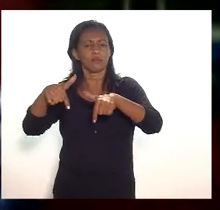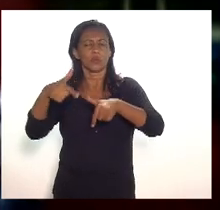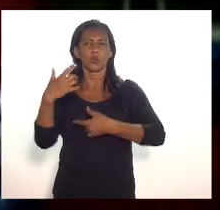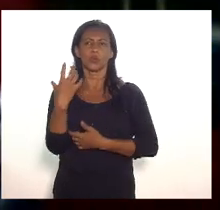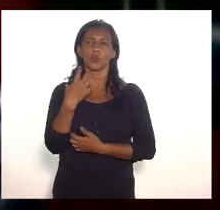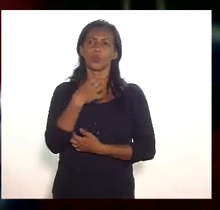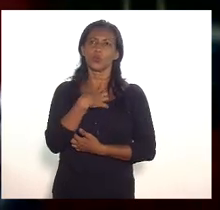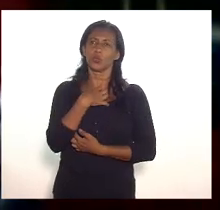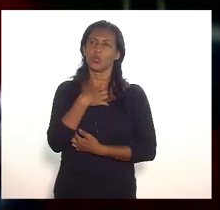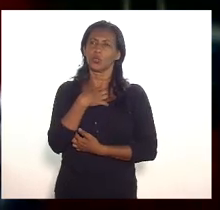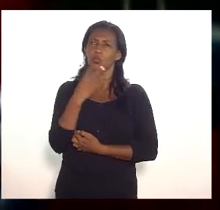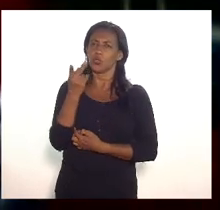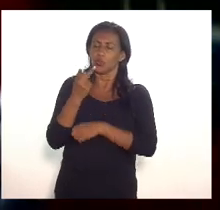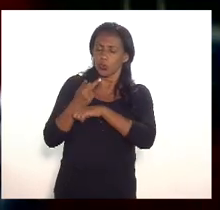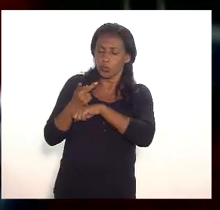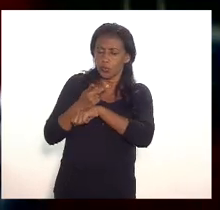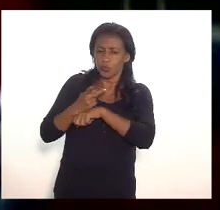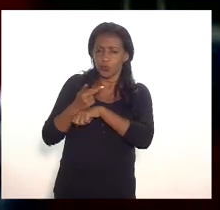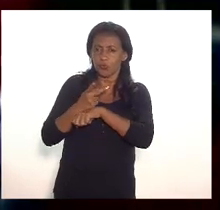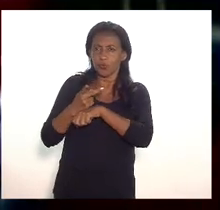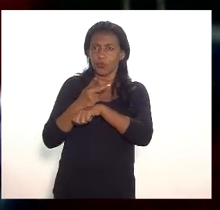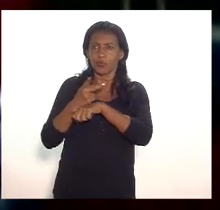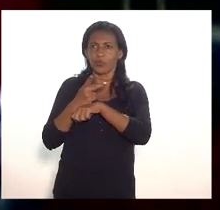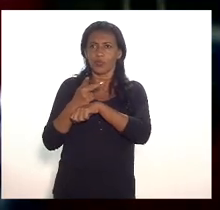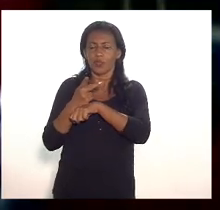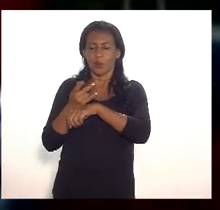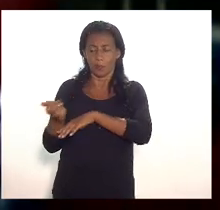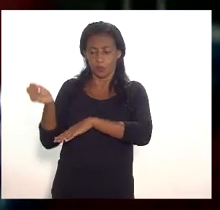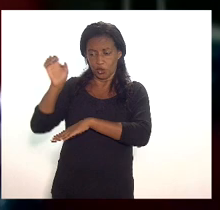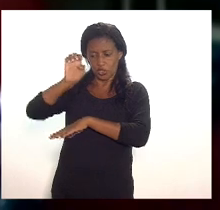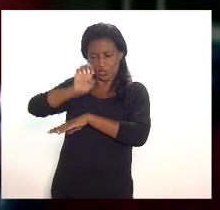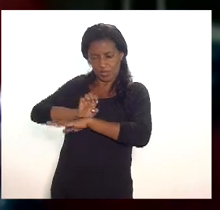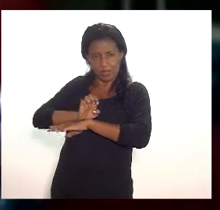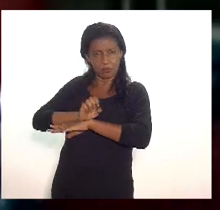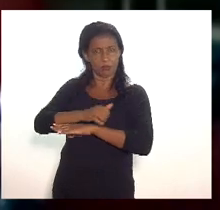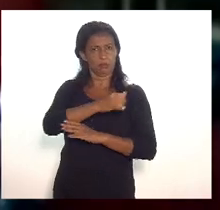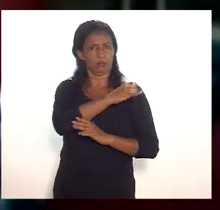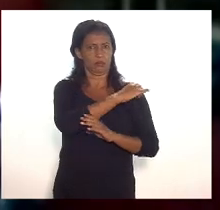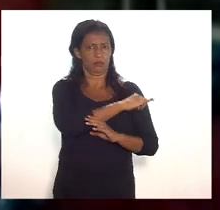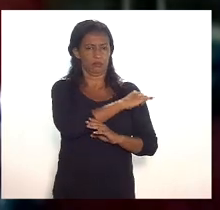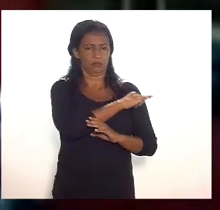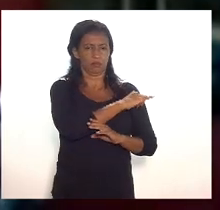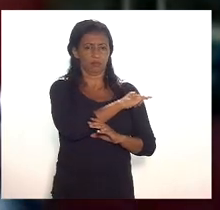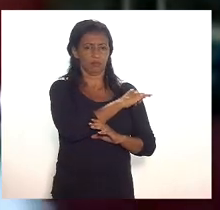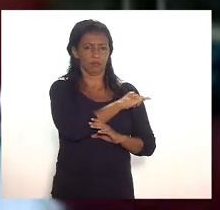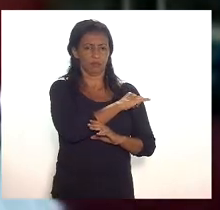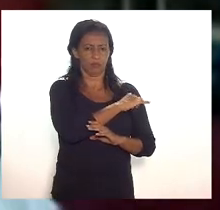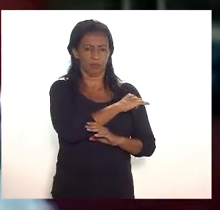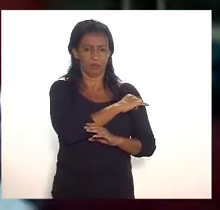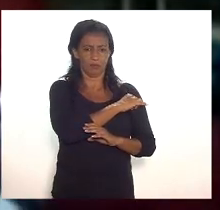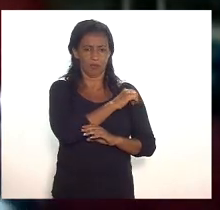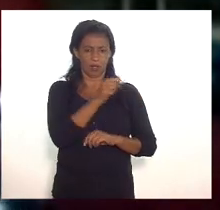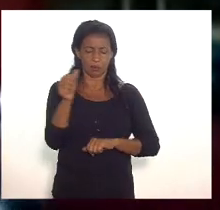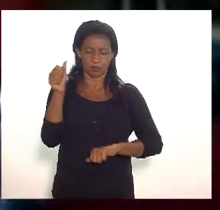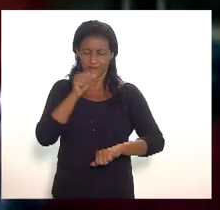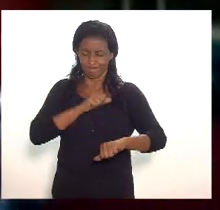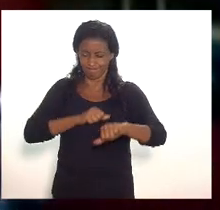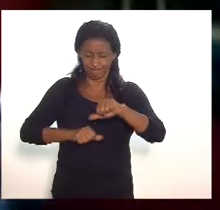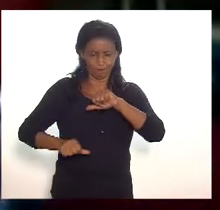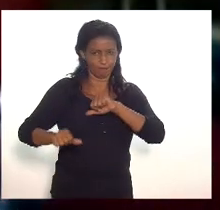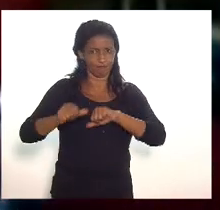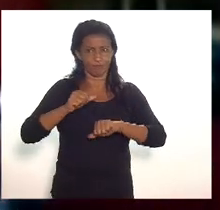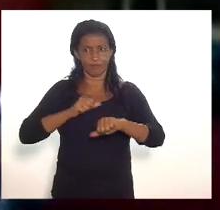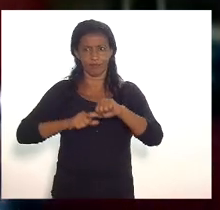de buscar para o Estado do Rio de Janeiro o restabelecimento